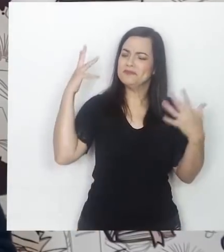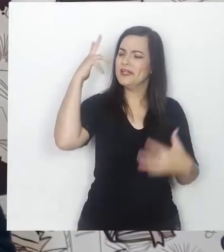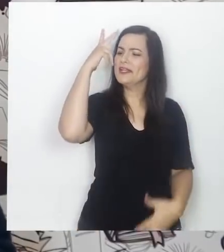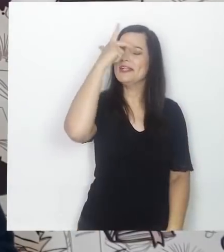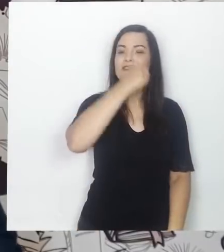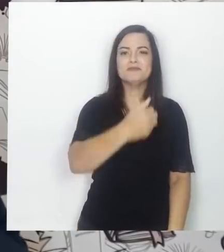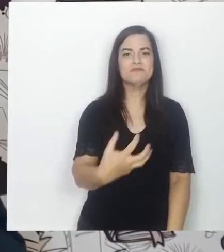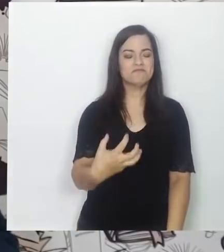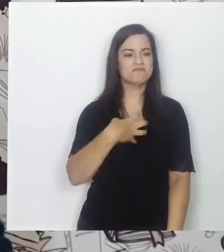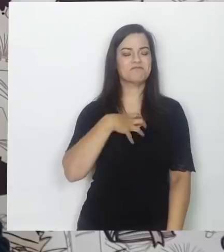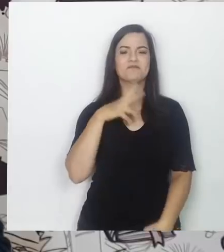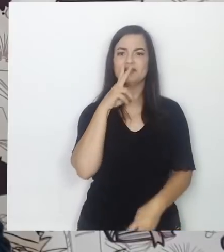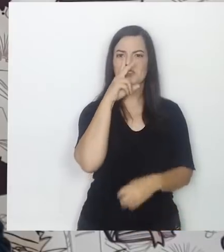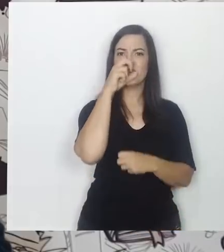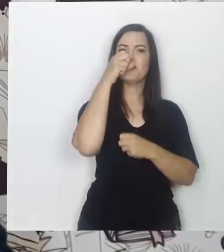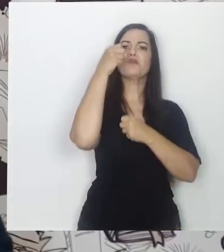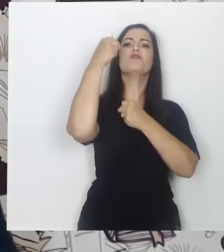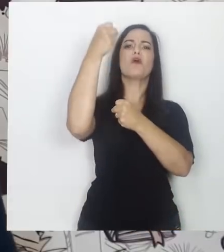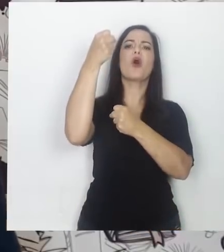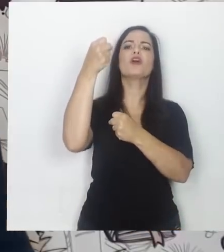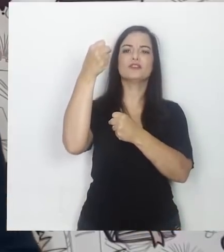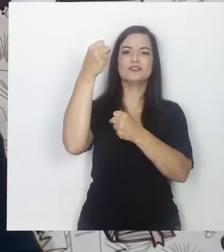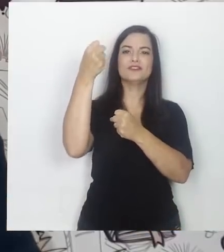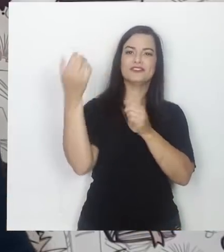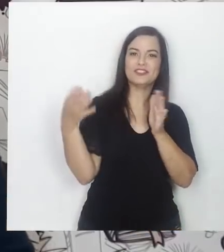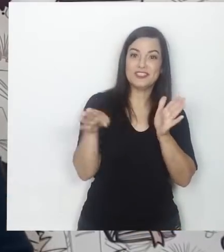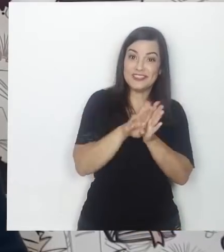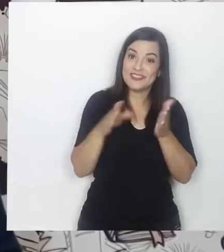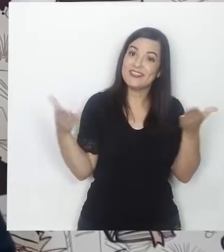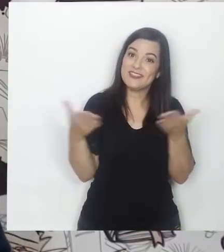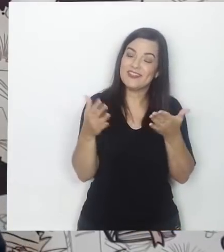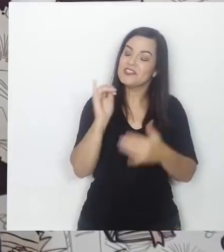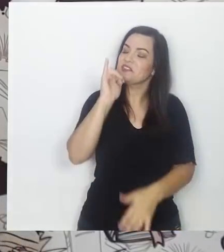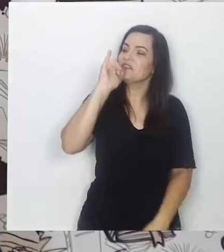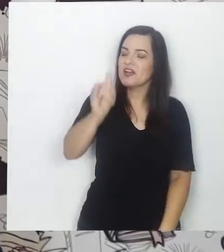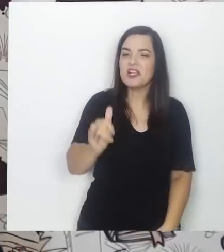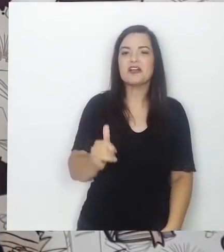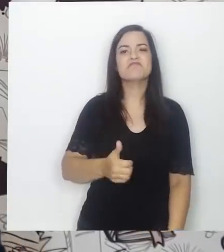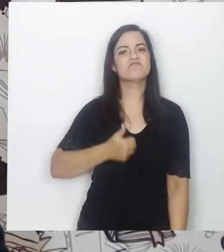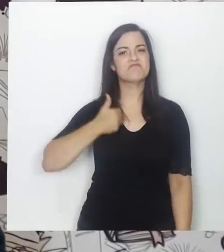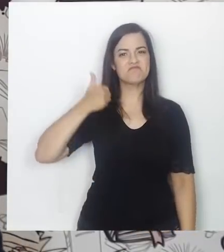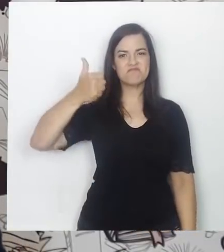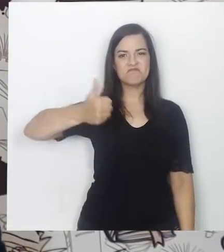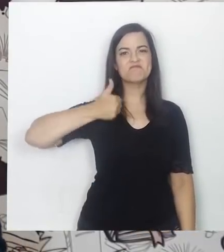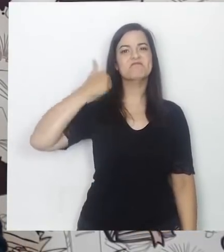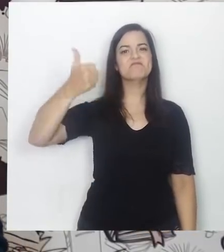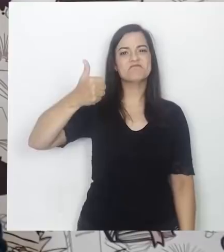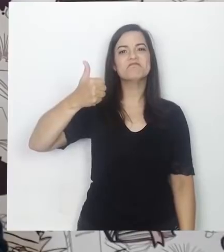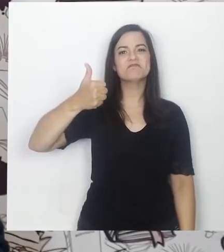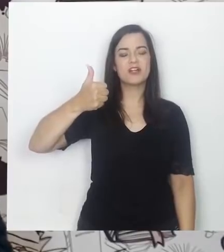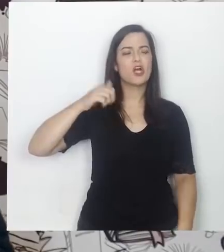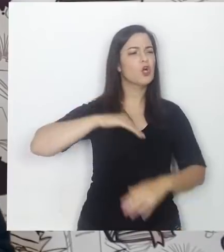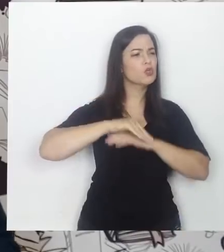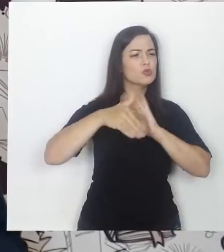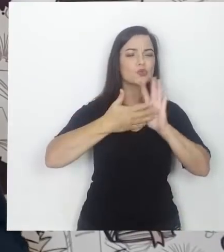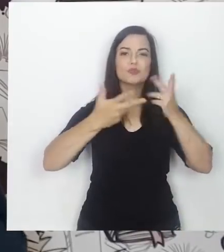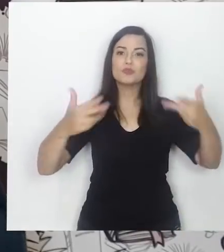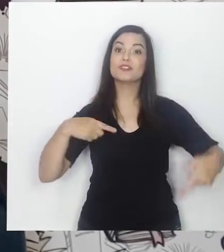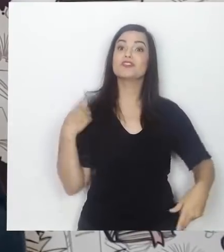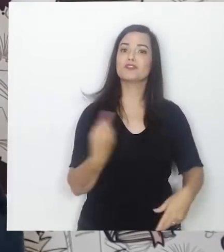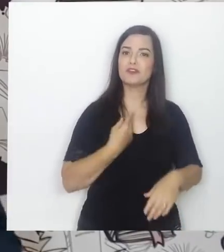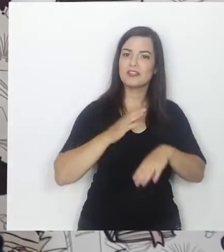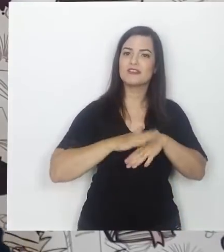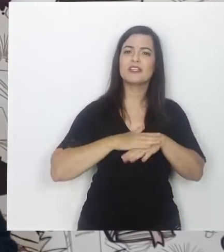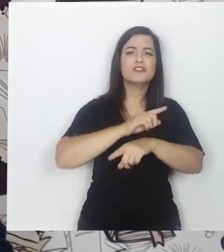para chegarmos até hoje e dizermos para vocês do quanto valeu a pena tudo que nós fizemos. Vocês